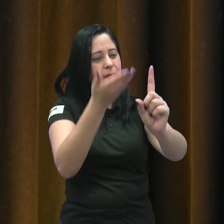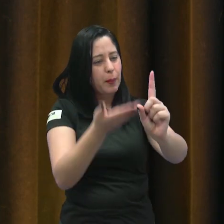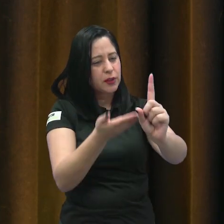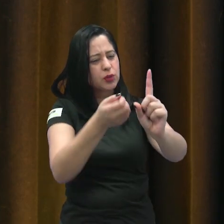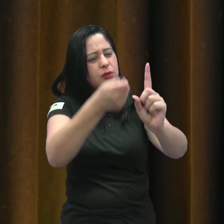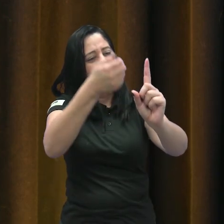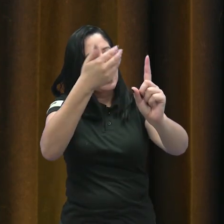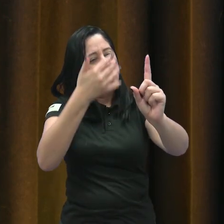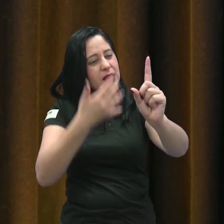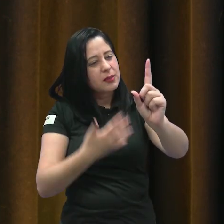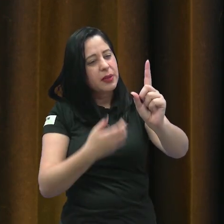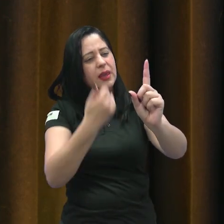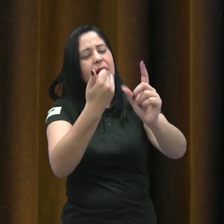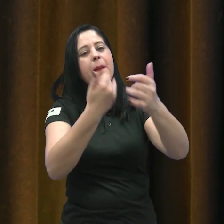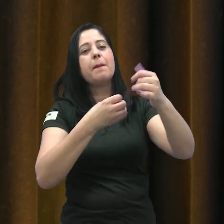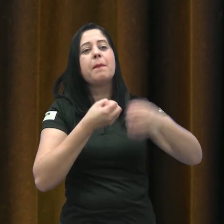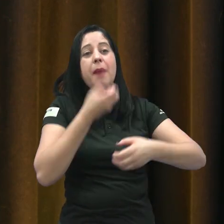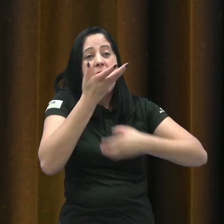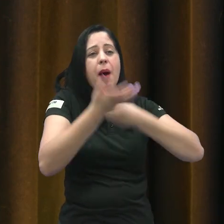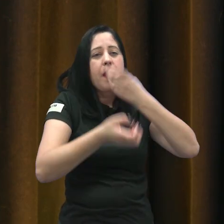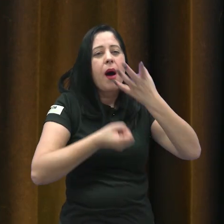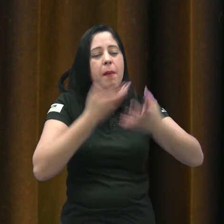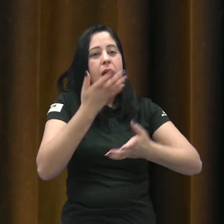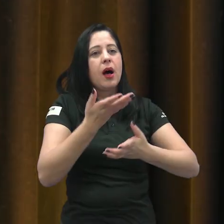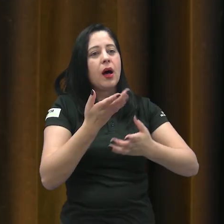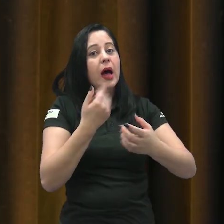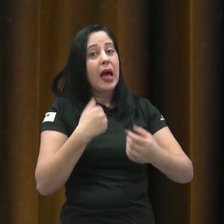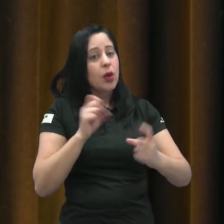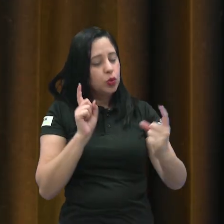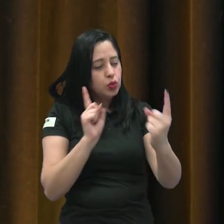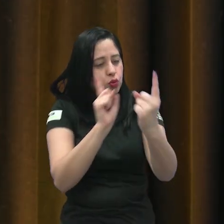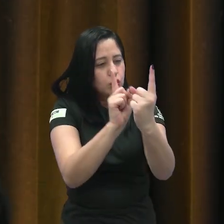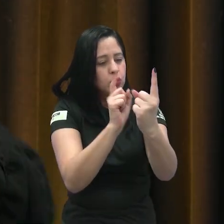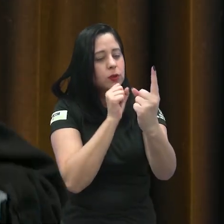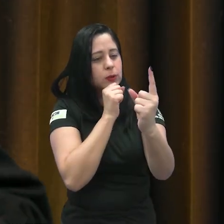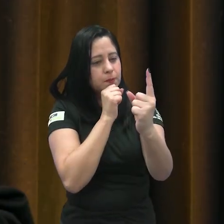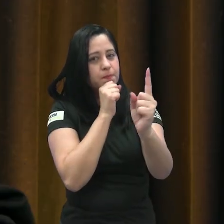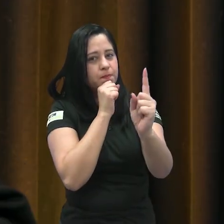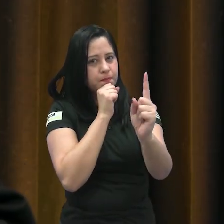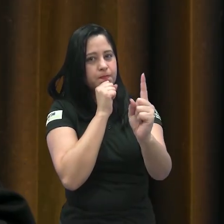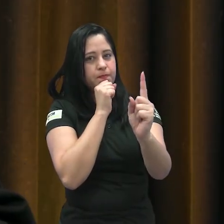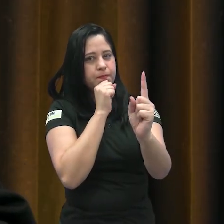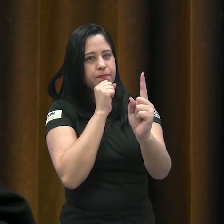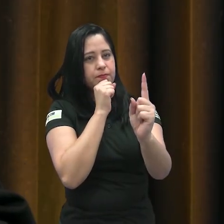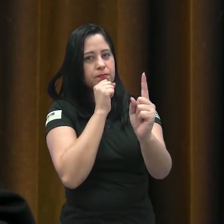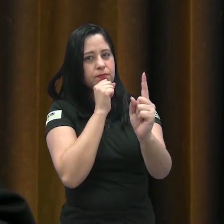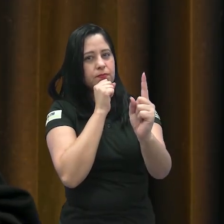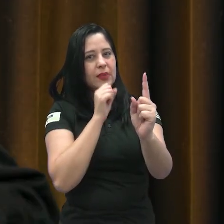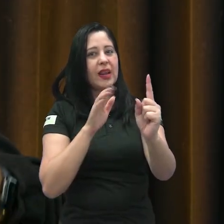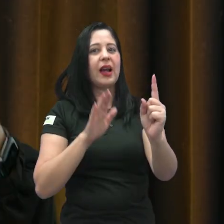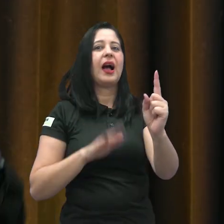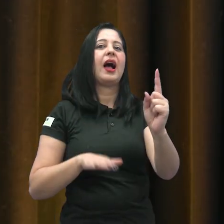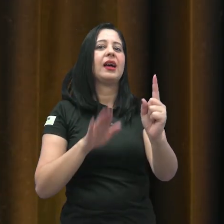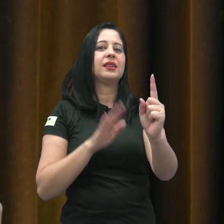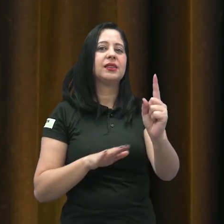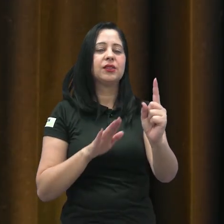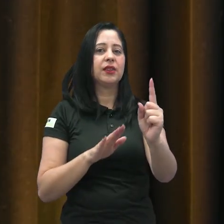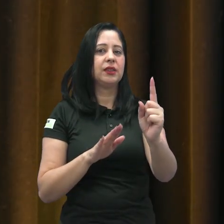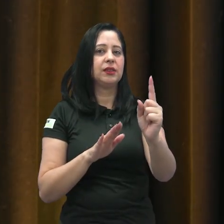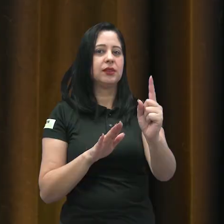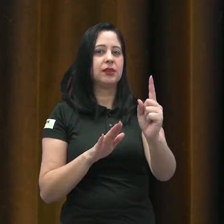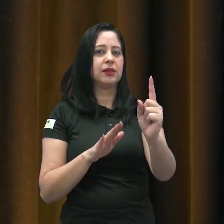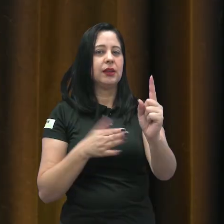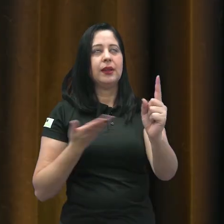se você está ali ativamente junto com a pessoa, você pode estar com o seu